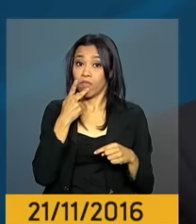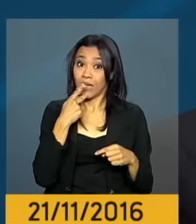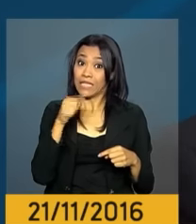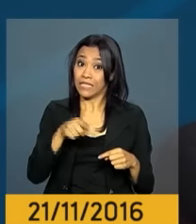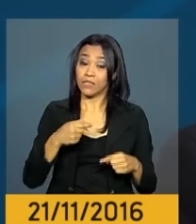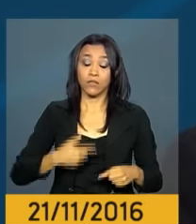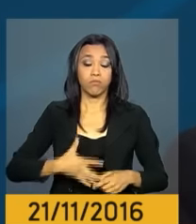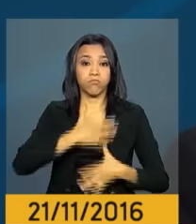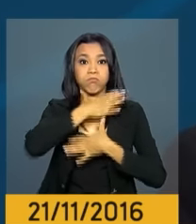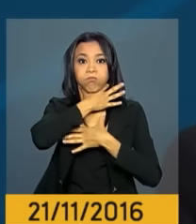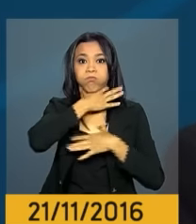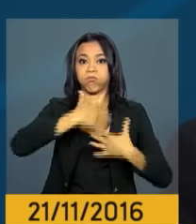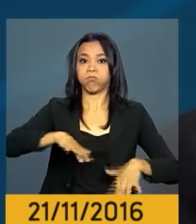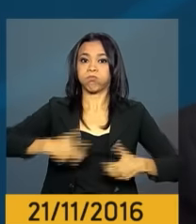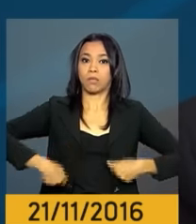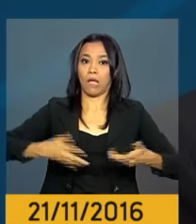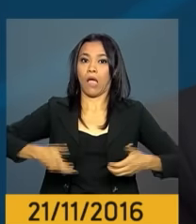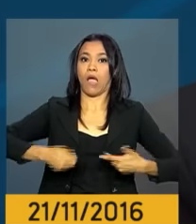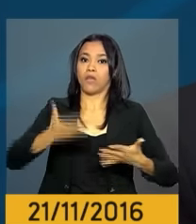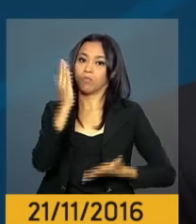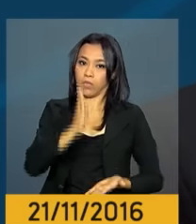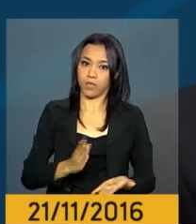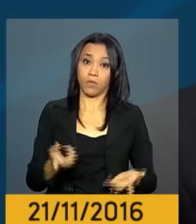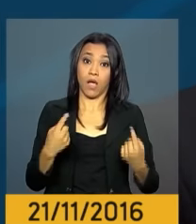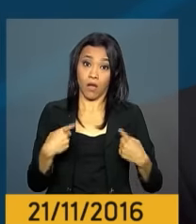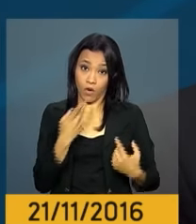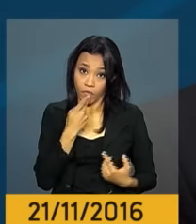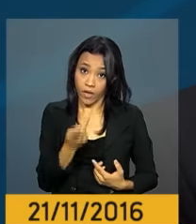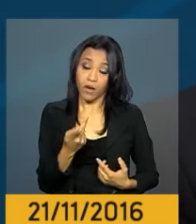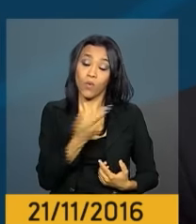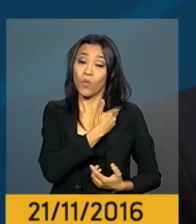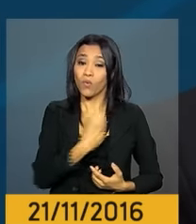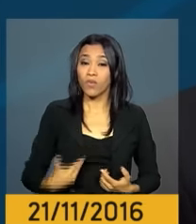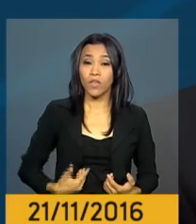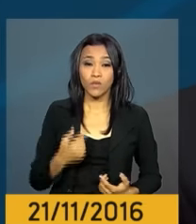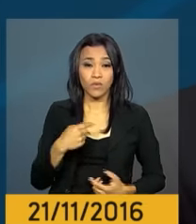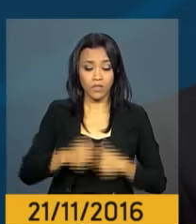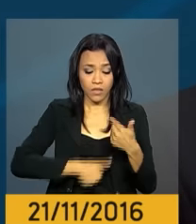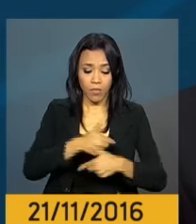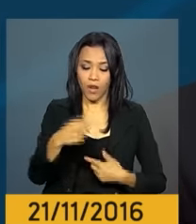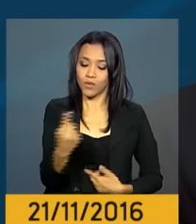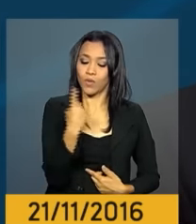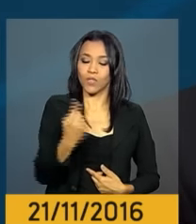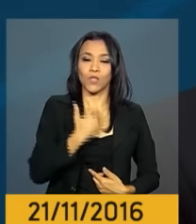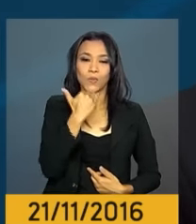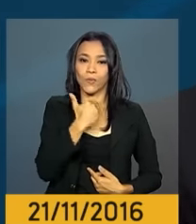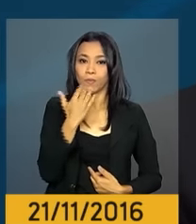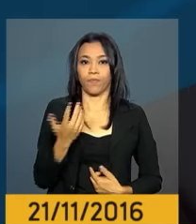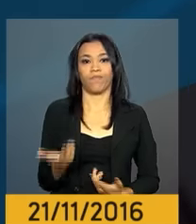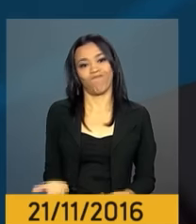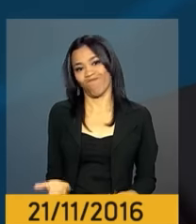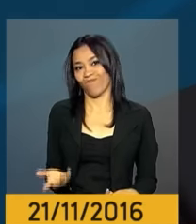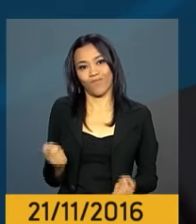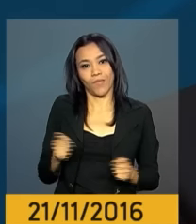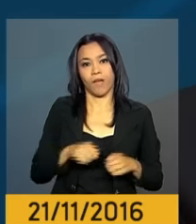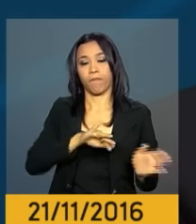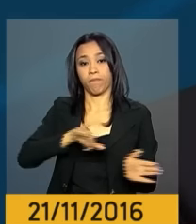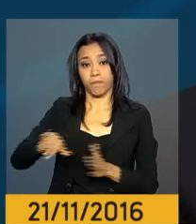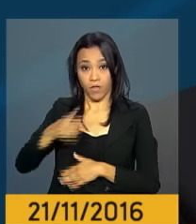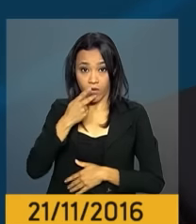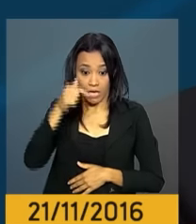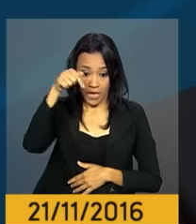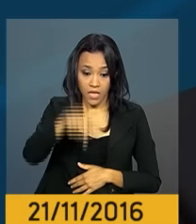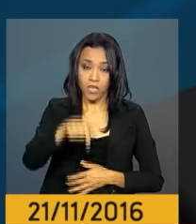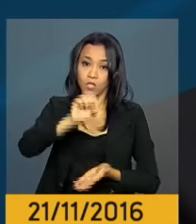governo nada poderá fazer sozinho. Eu estou certo de que nestes conselhos, neste conselho,